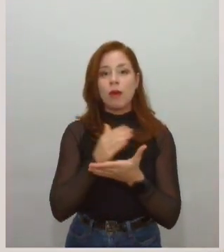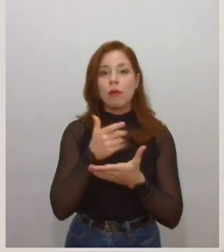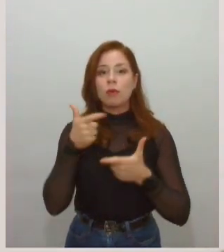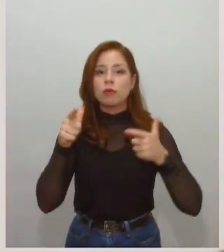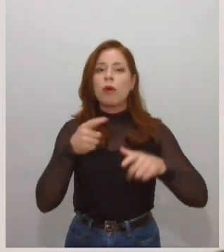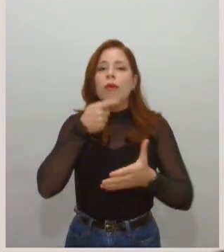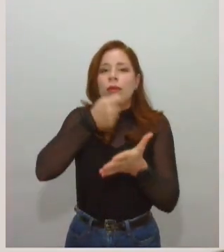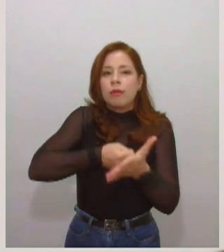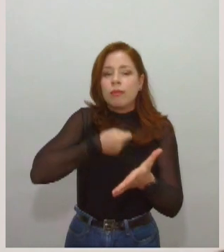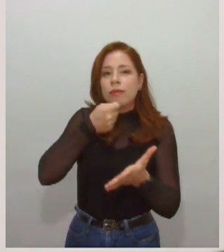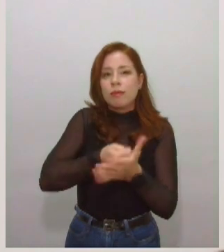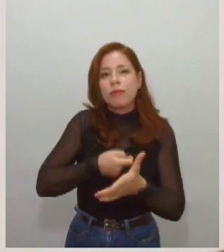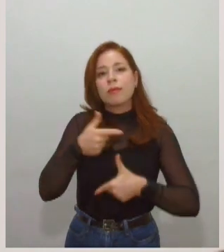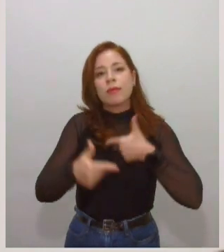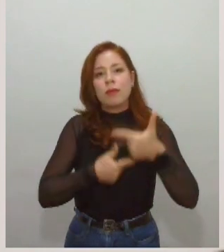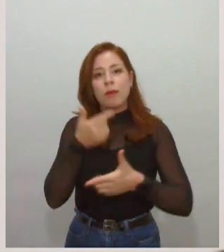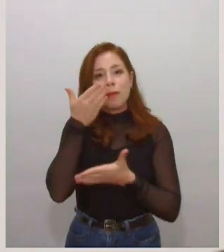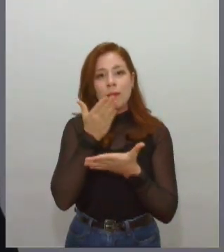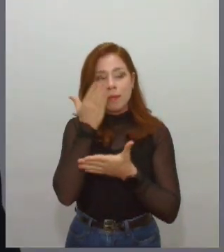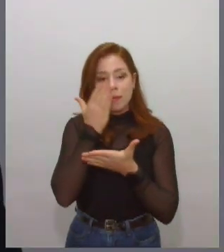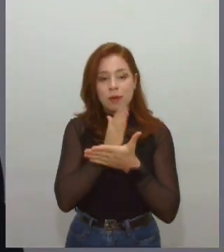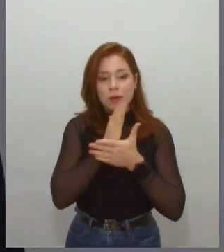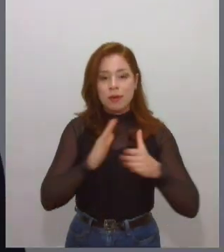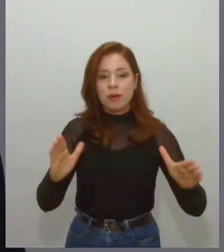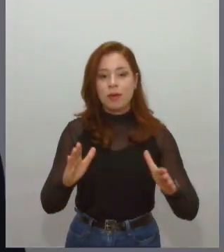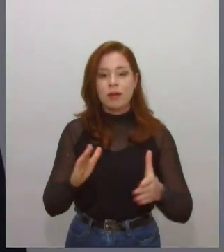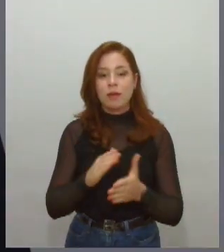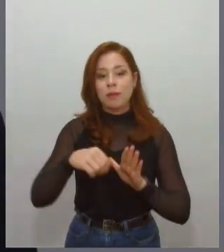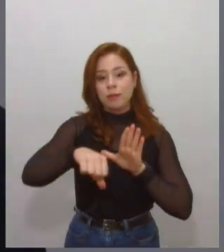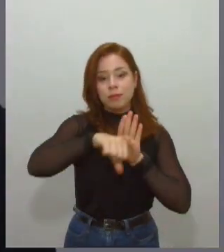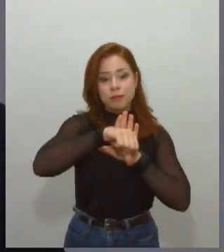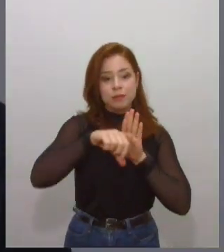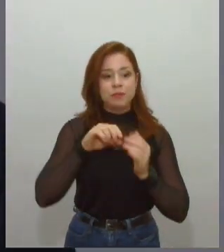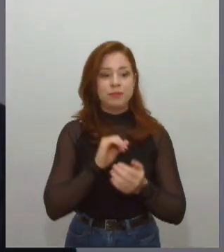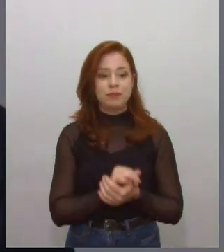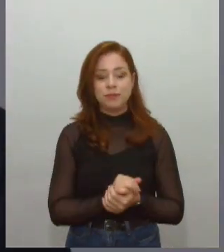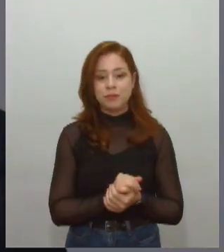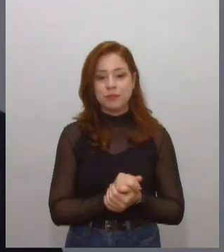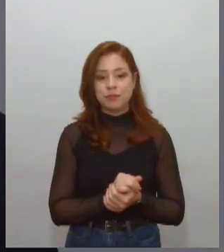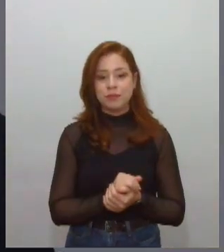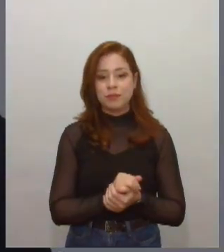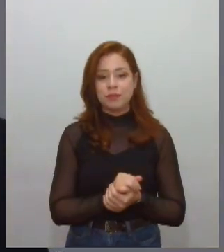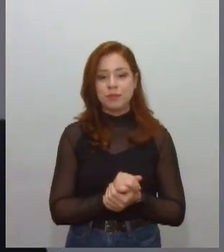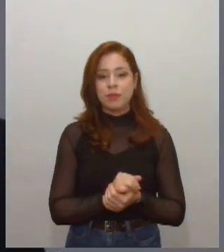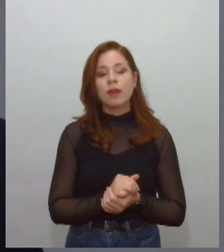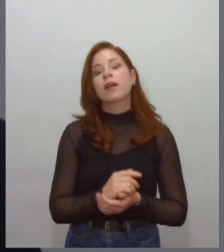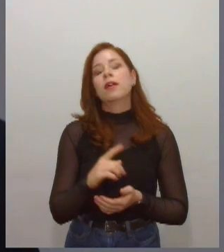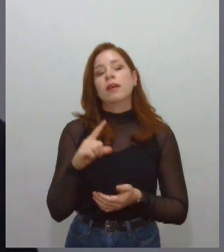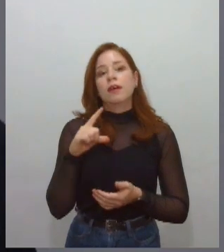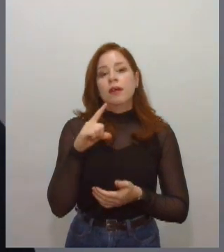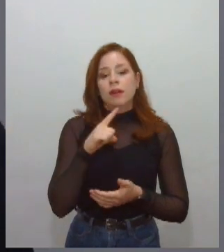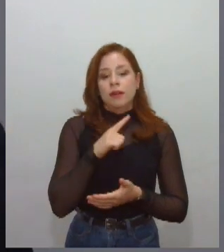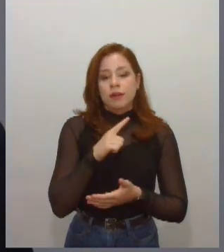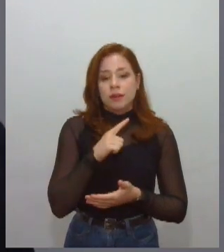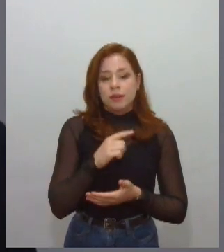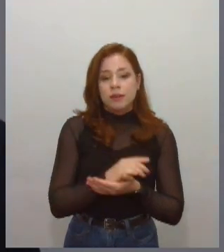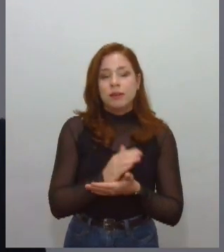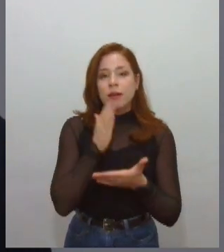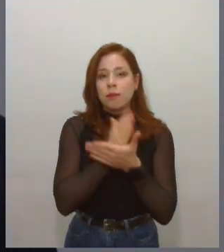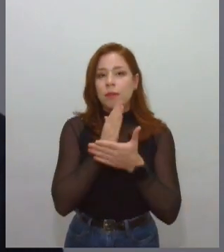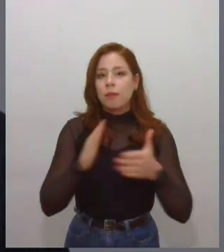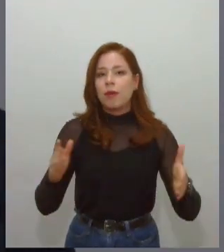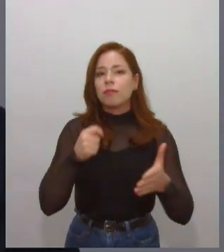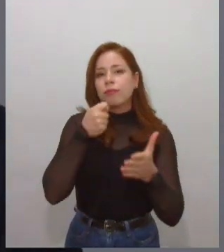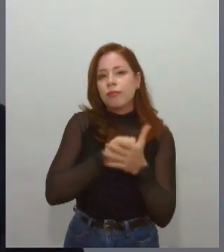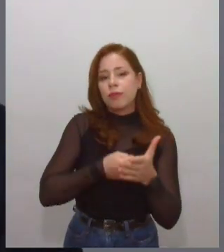no combate a essa prática criminosa. Em relação a esse combate ao trabalho escravo, em verdade você tem